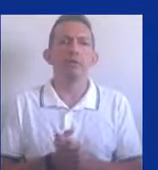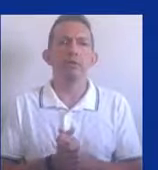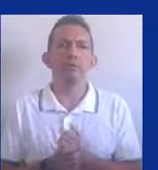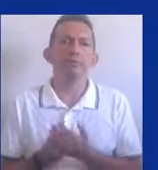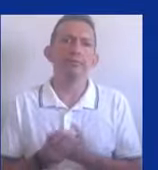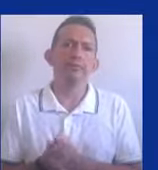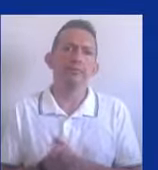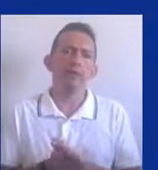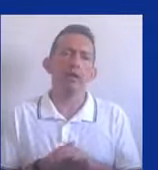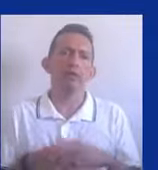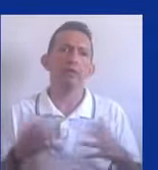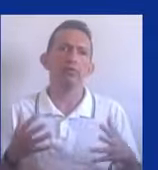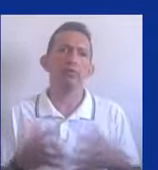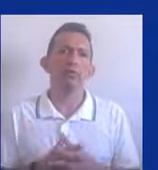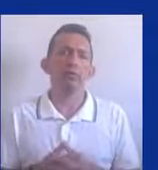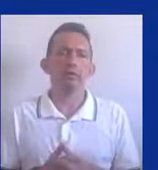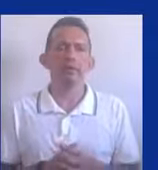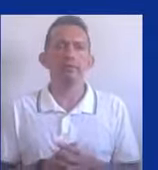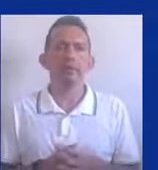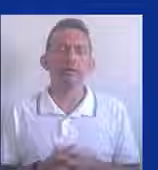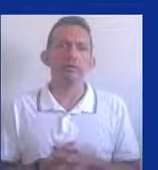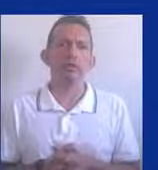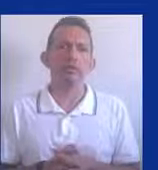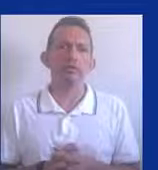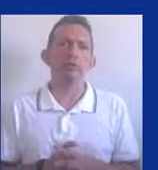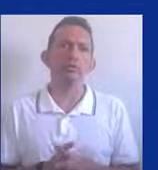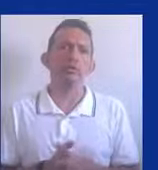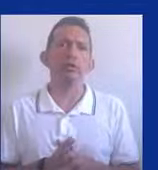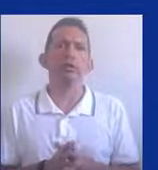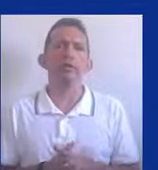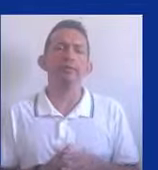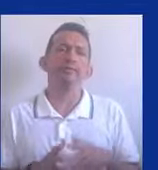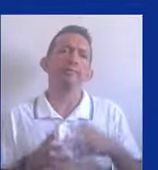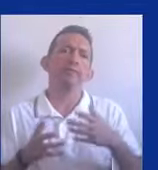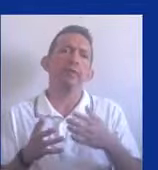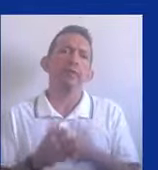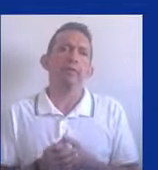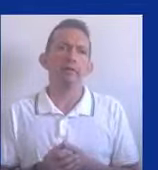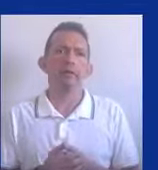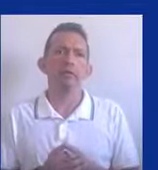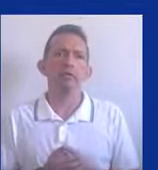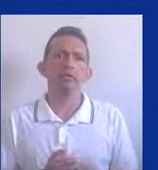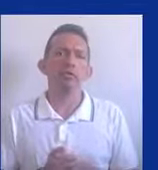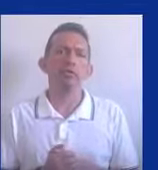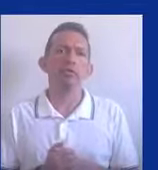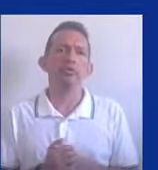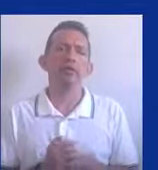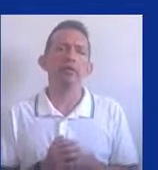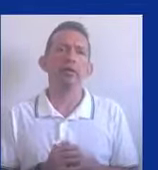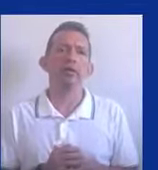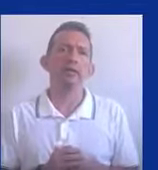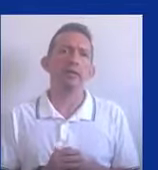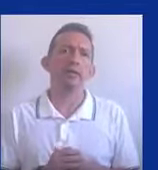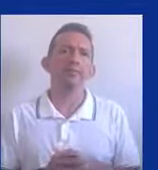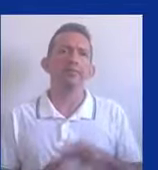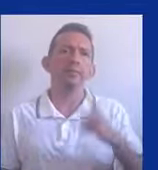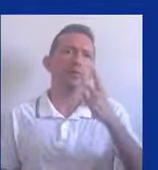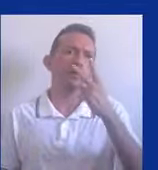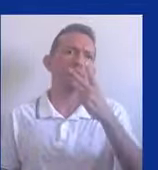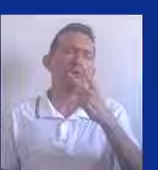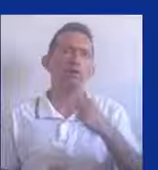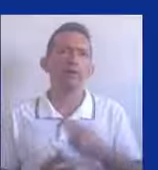Olá pessoal, dando continuidade à parte aí de citologia, né? Basicamente hoje a gente vai